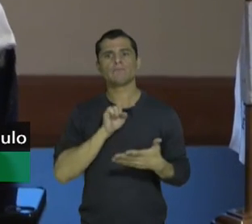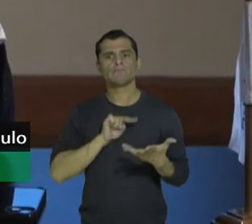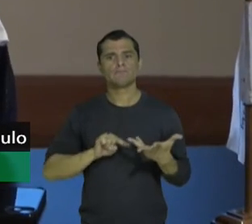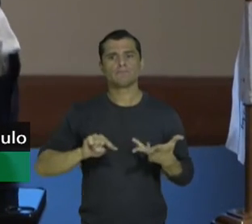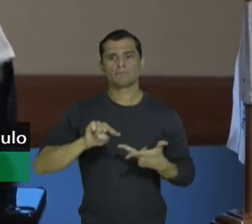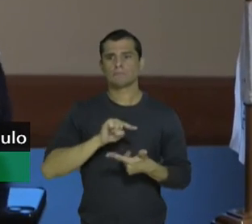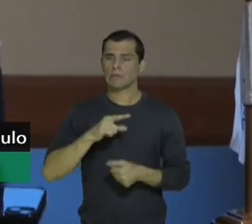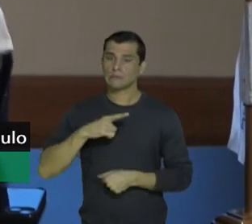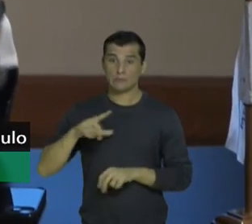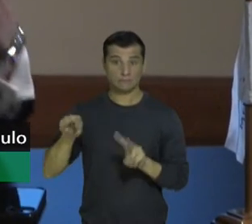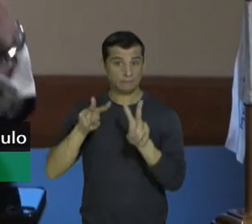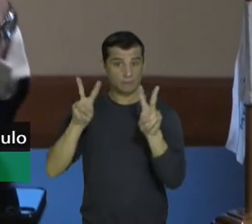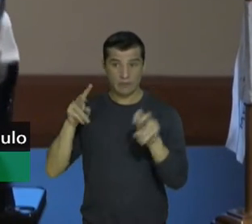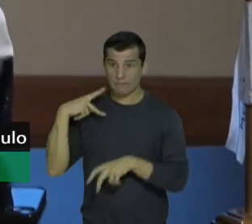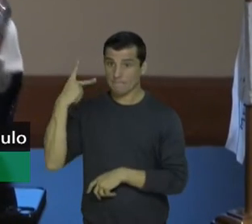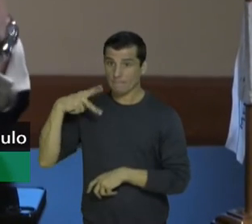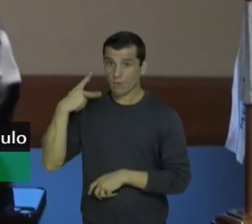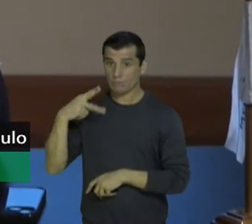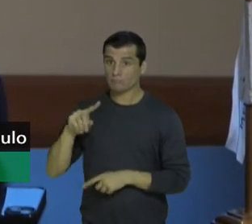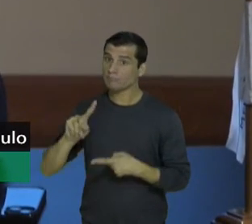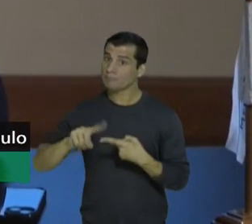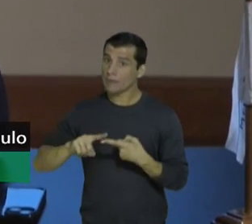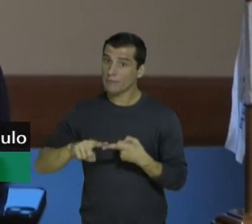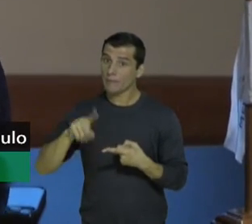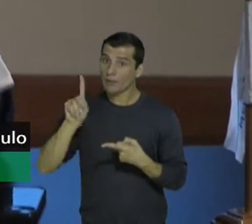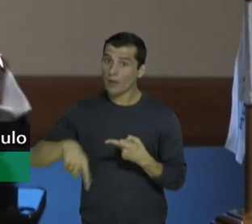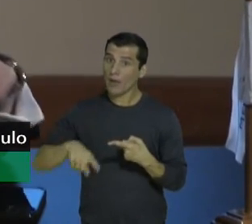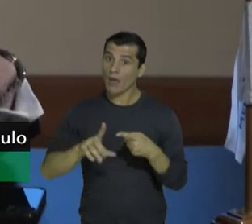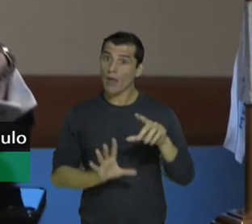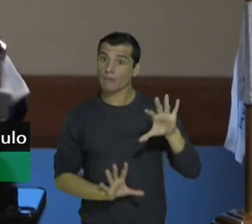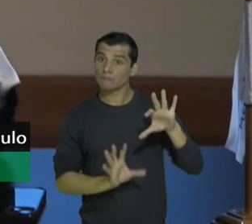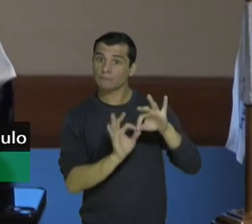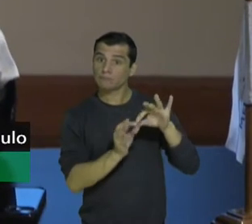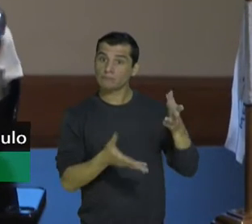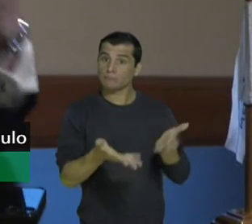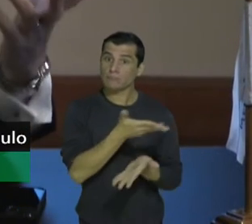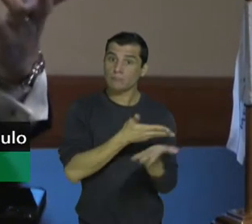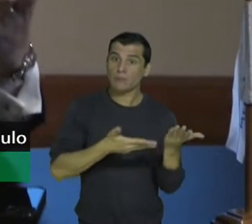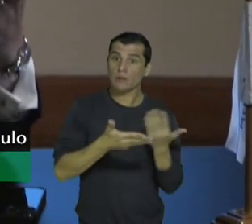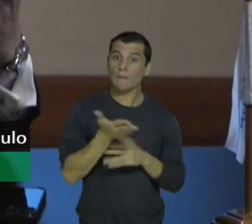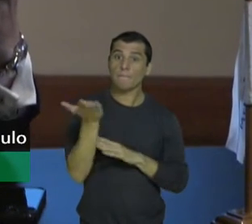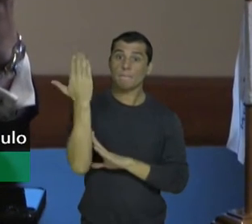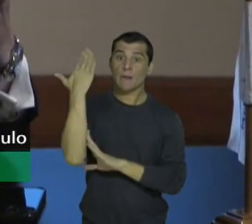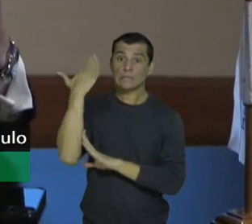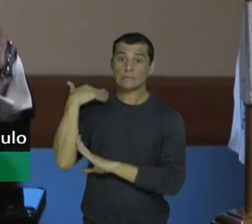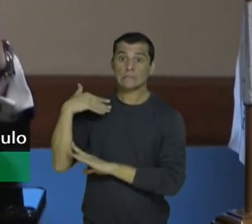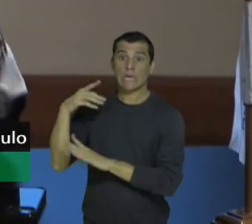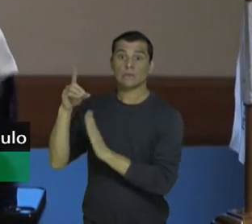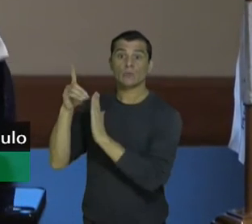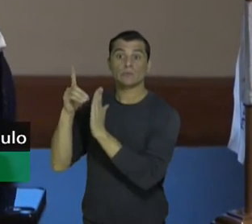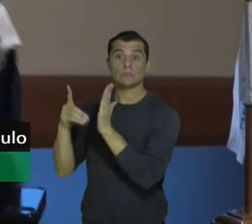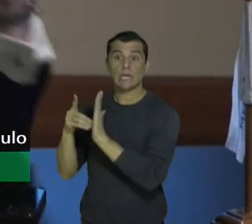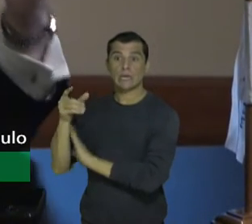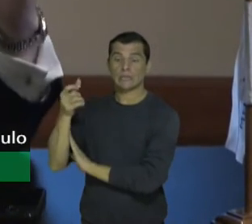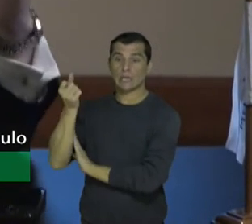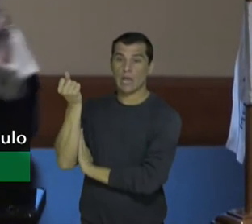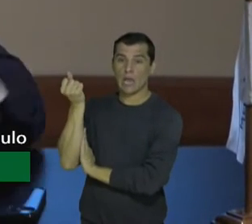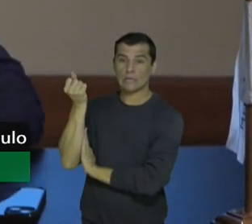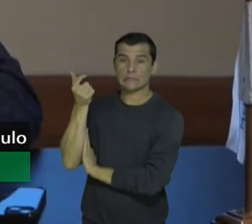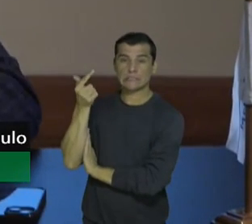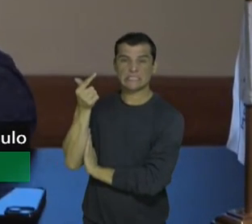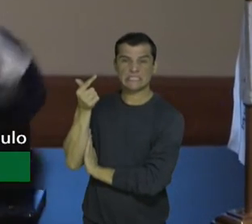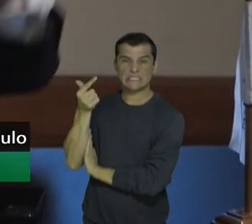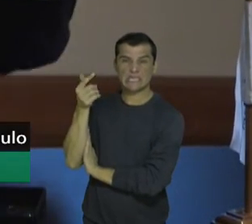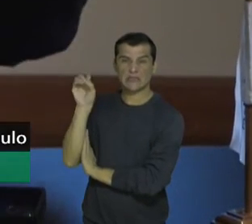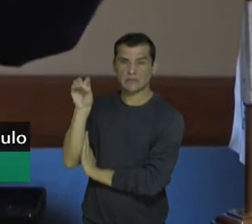política primeiro foi a integração econômica final da década de 70 e durante a década de né começou lá com a declaração